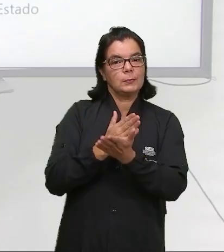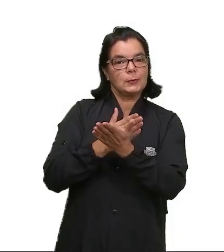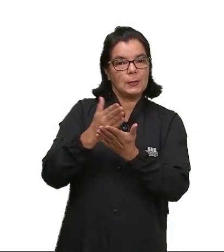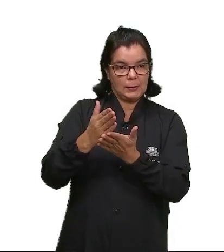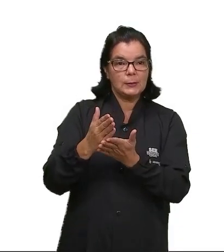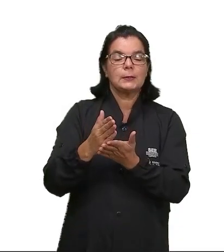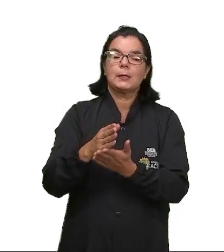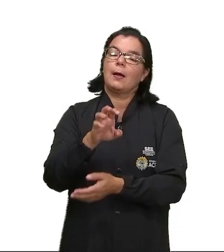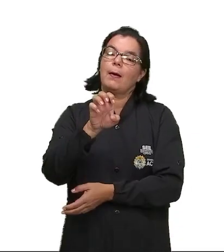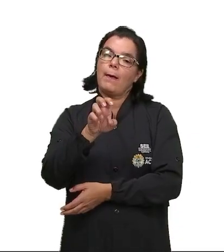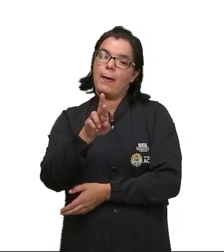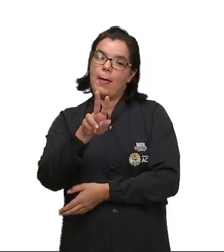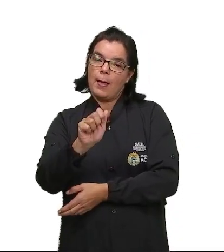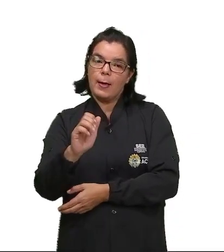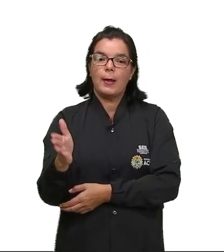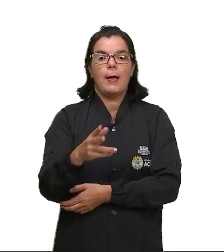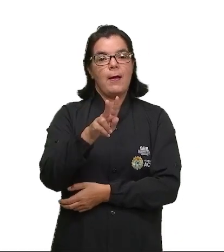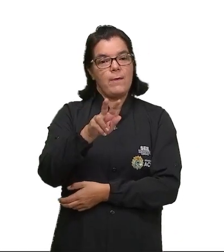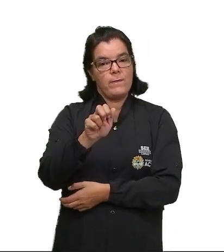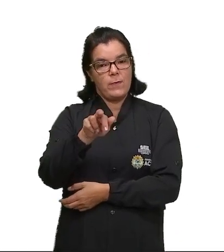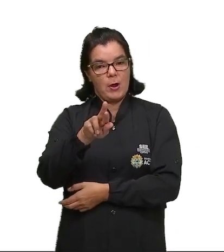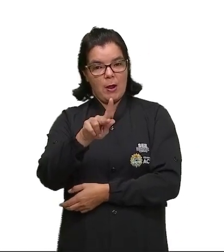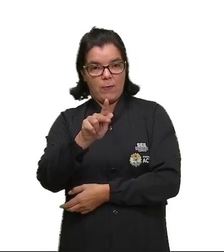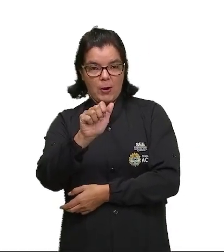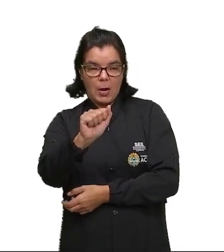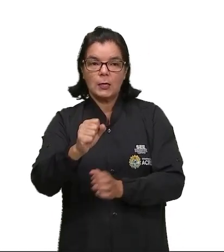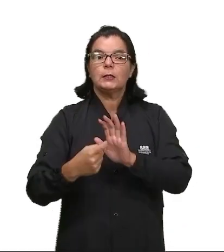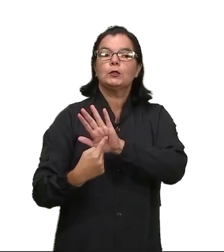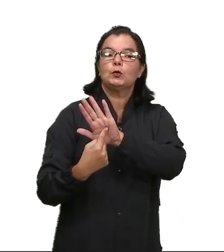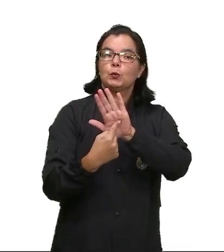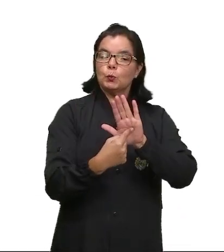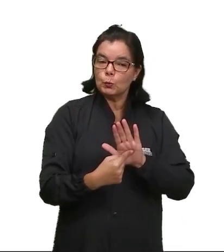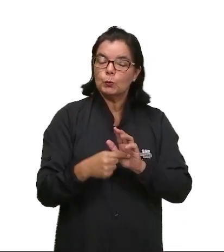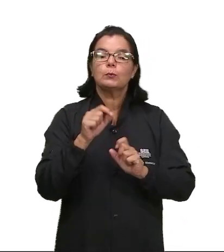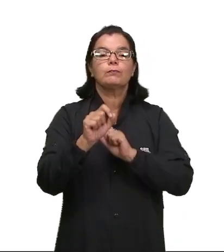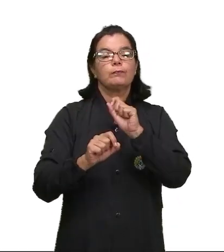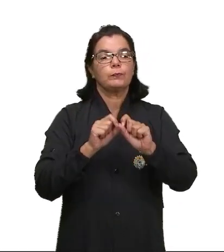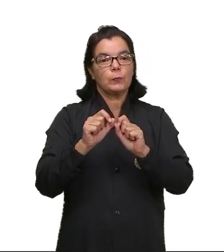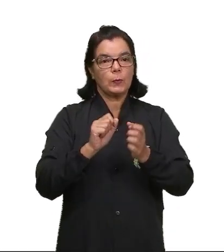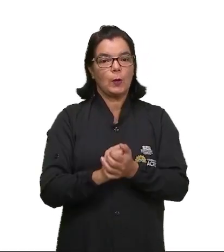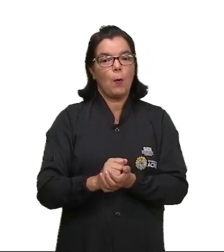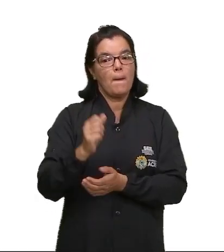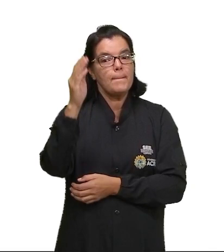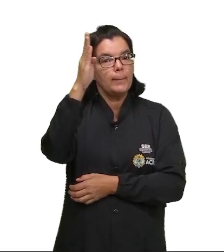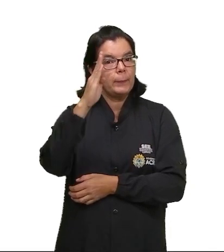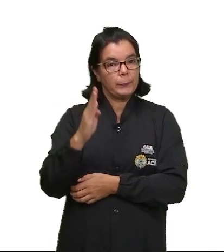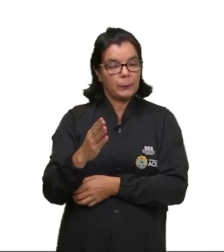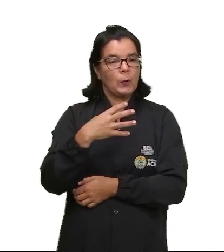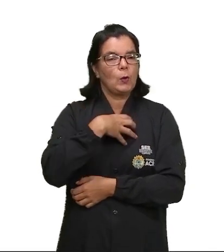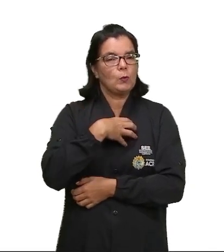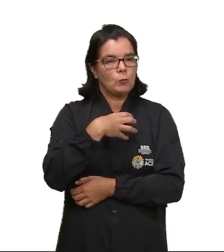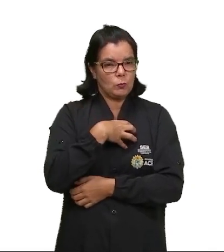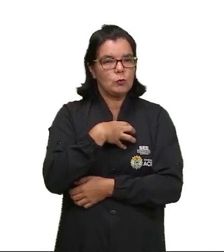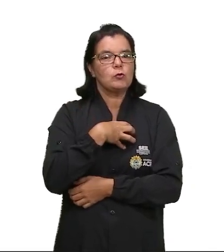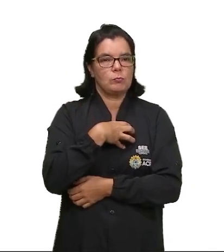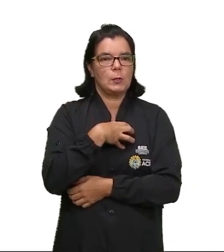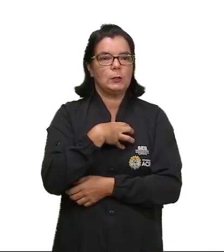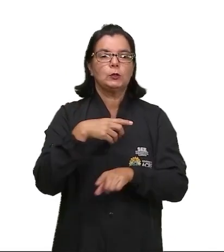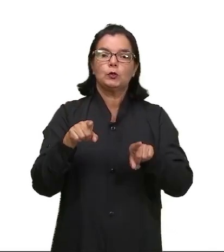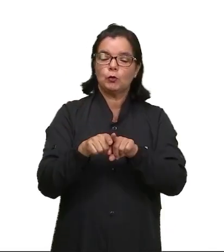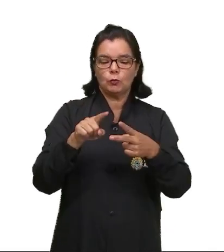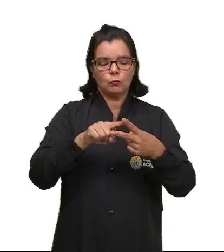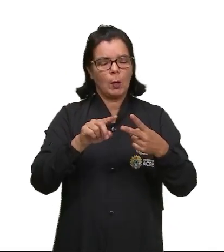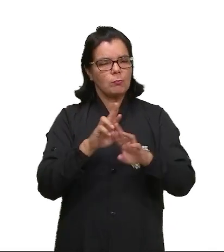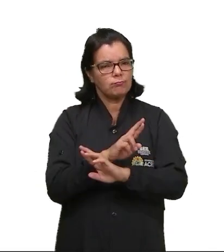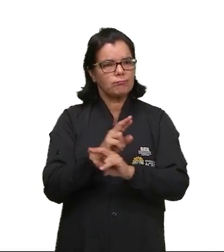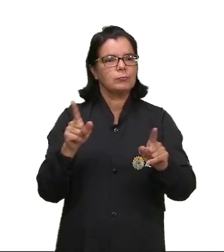Era Vargas, né? E aí a gente sabe que a Era Vargas trouxe consigo para o Brasil um sentimento bem dualista, né, bem